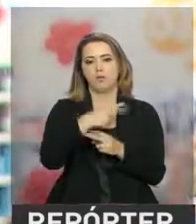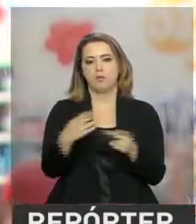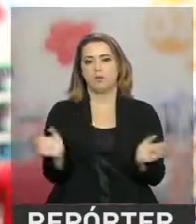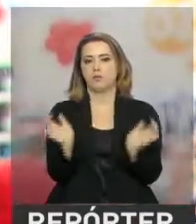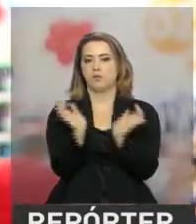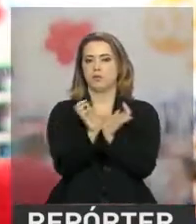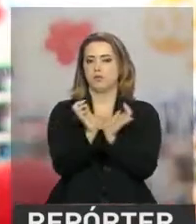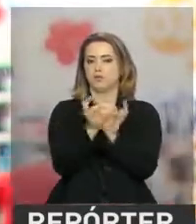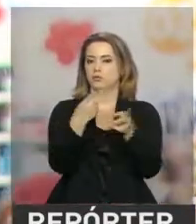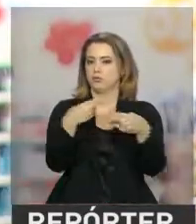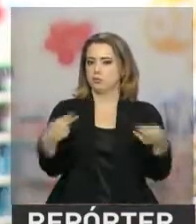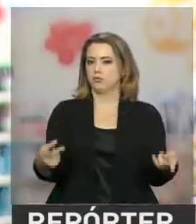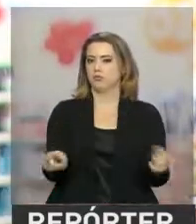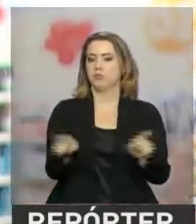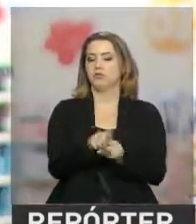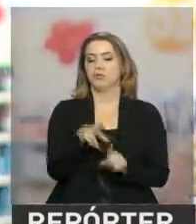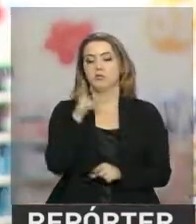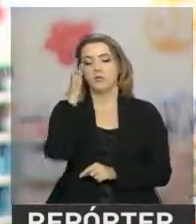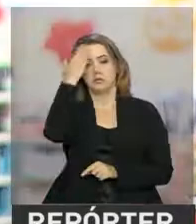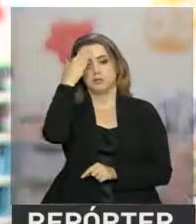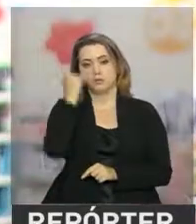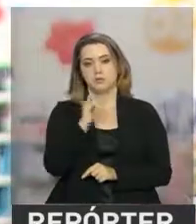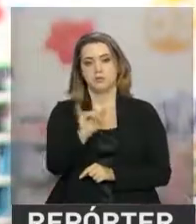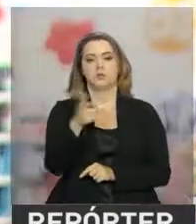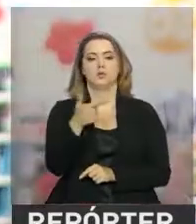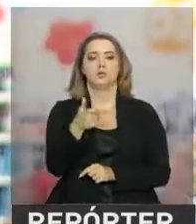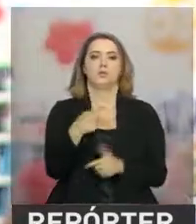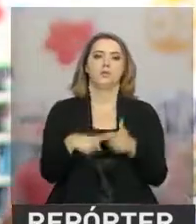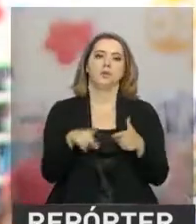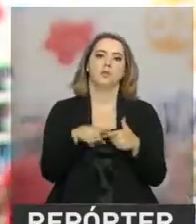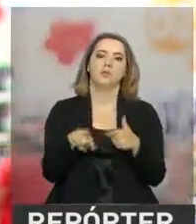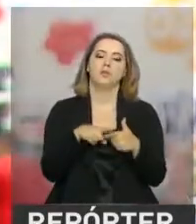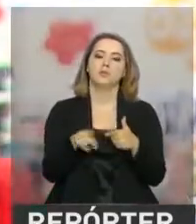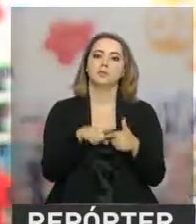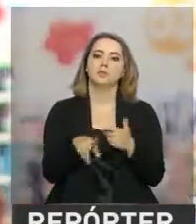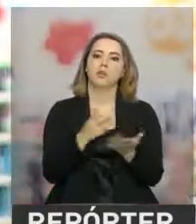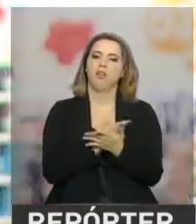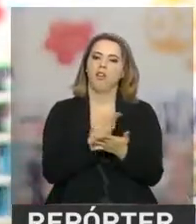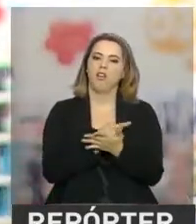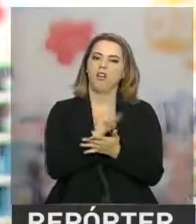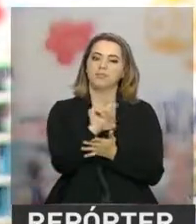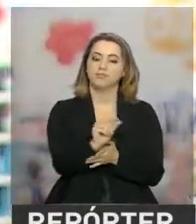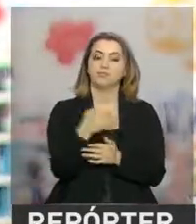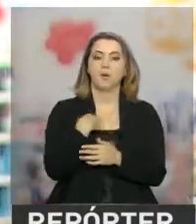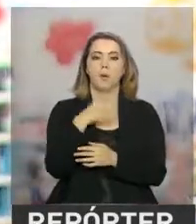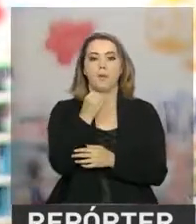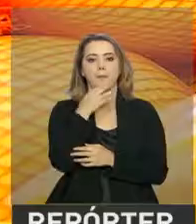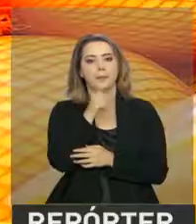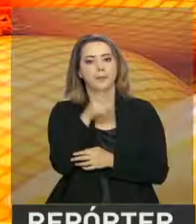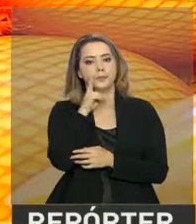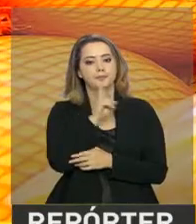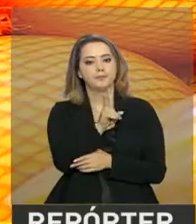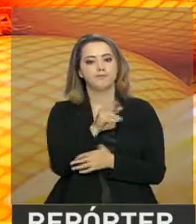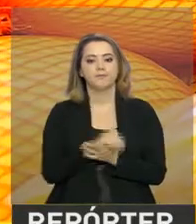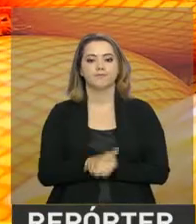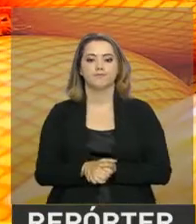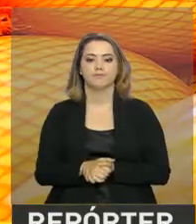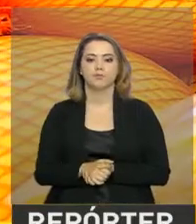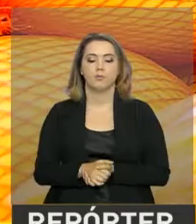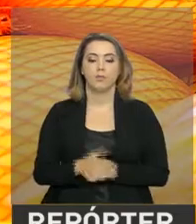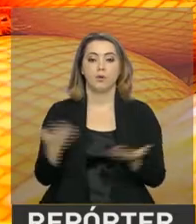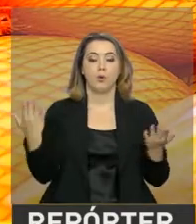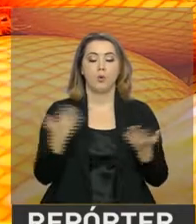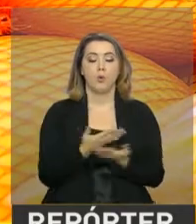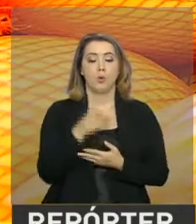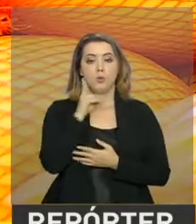verduras, para saber realmente se não estão estragadas. É sempre bom verificar antes de escolher. De olho no combate